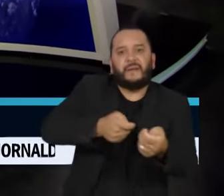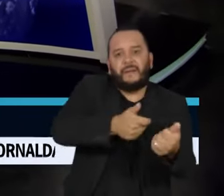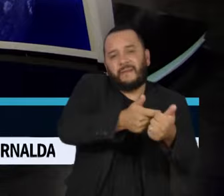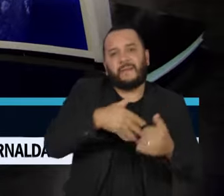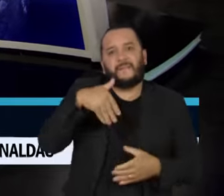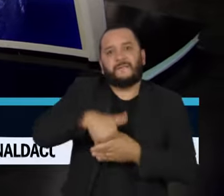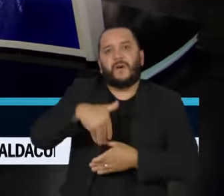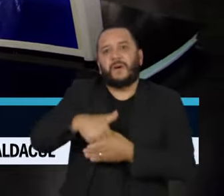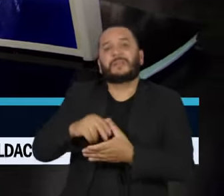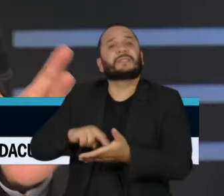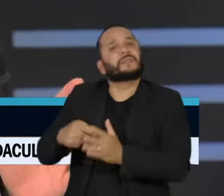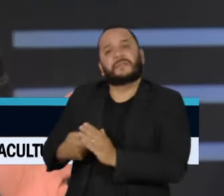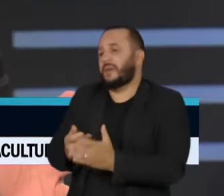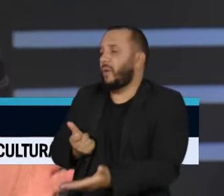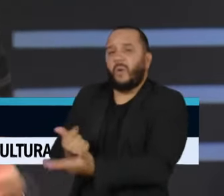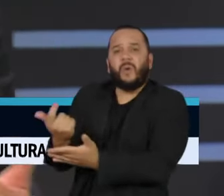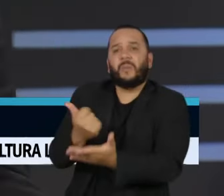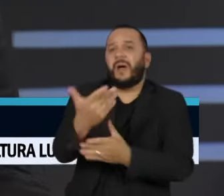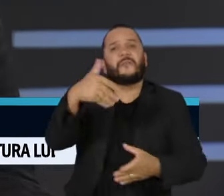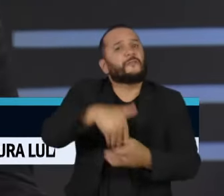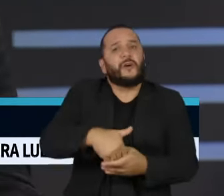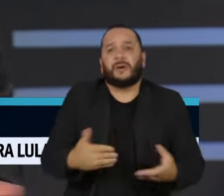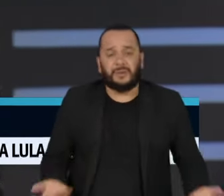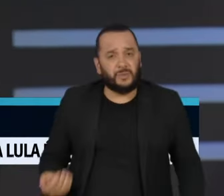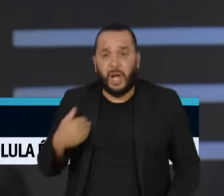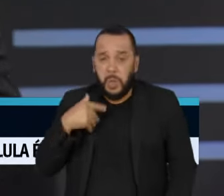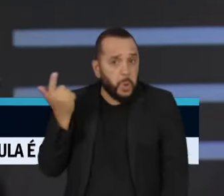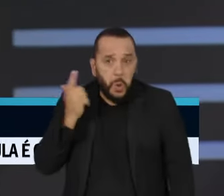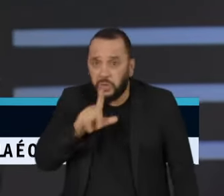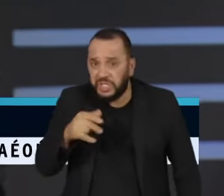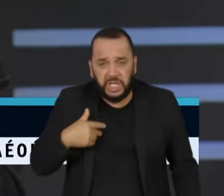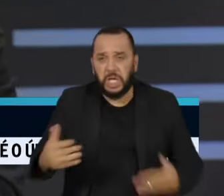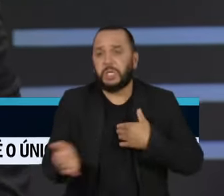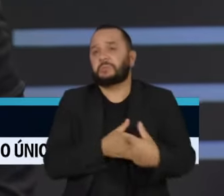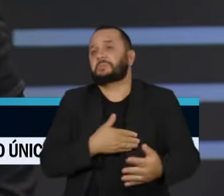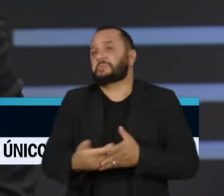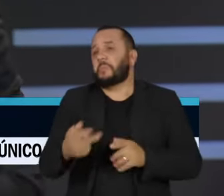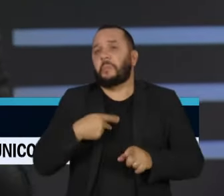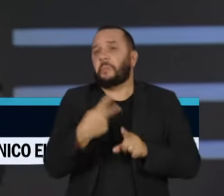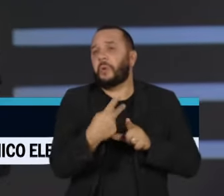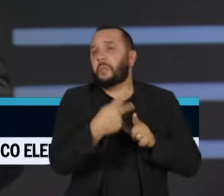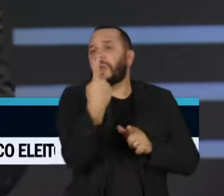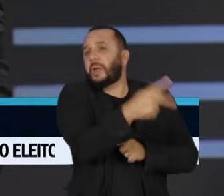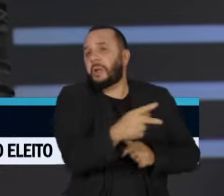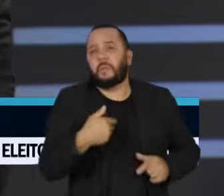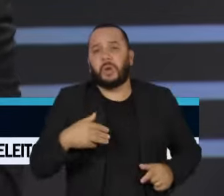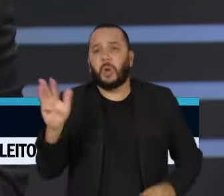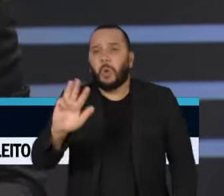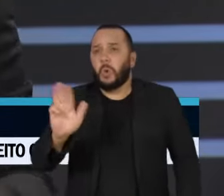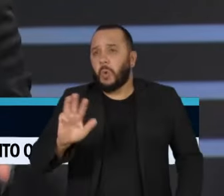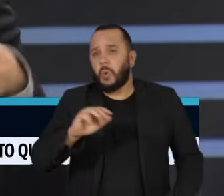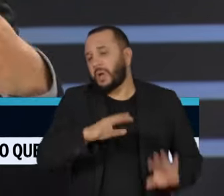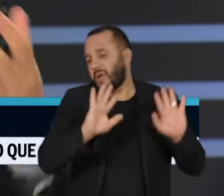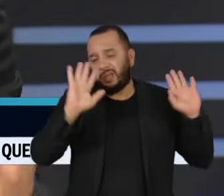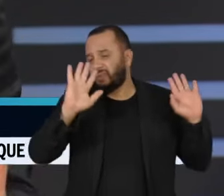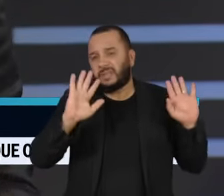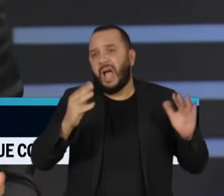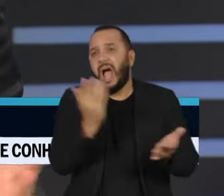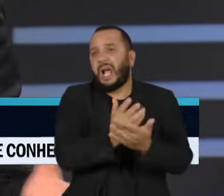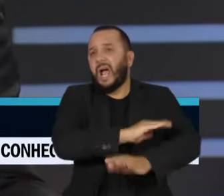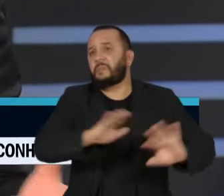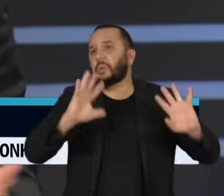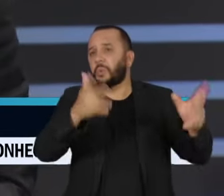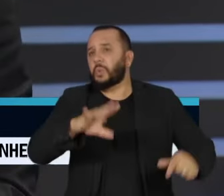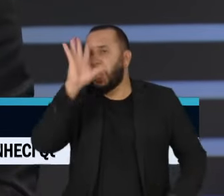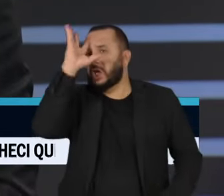comprando voto. Não conseguiu. Aí ele fez o quê? Já que eu não consegui mesmo, ó, o problema é do próximo governo, acaba tudo, resolve isso aí e deixa lá. O que